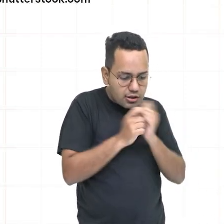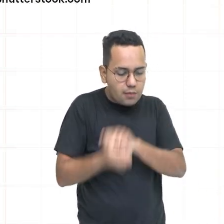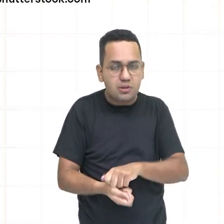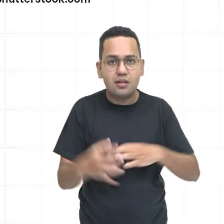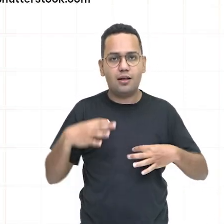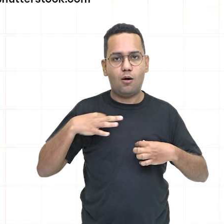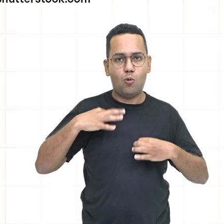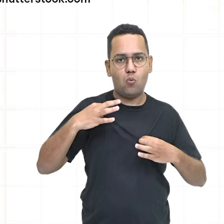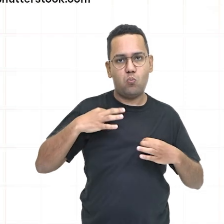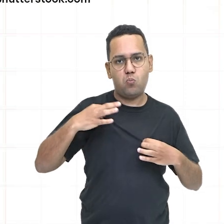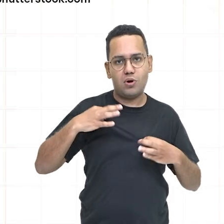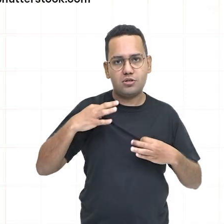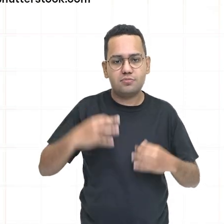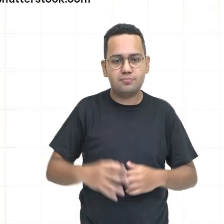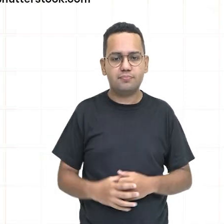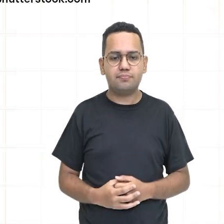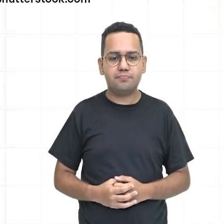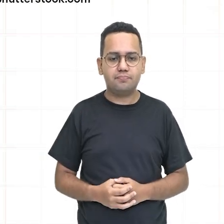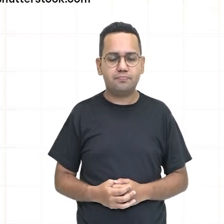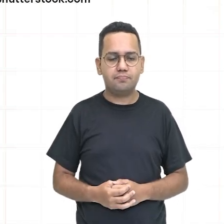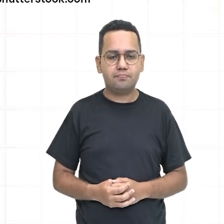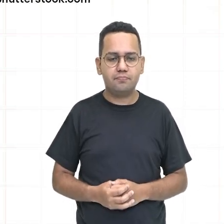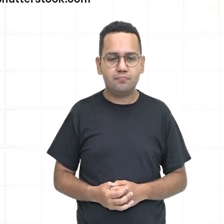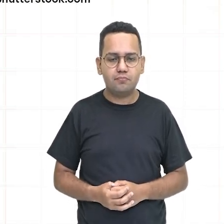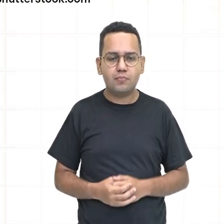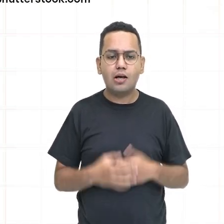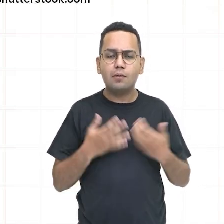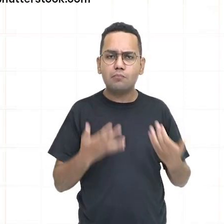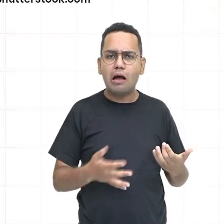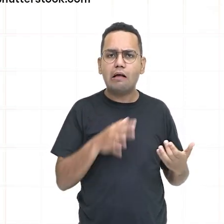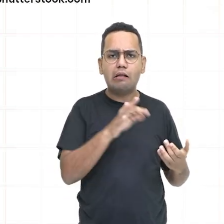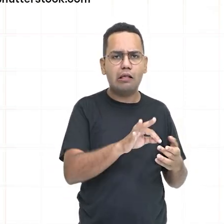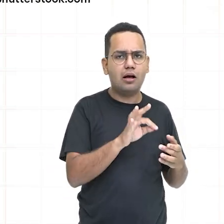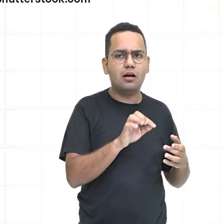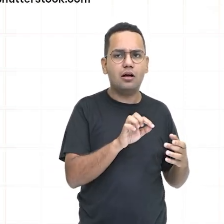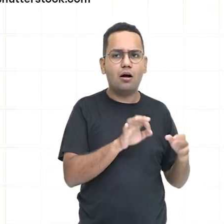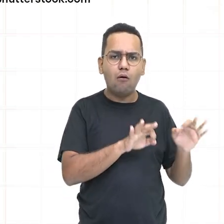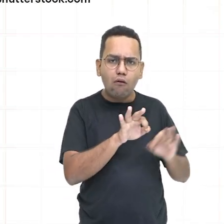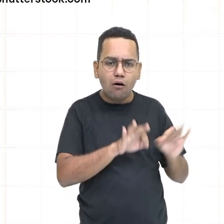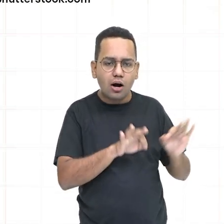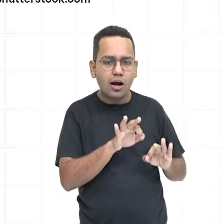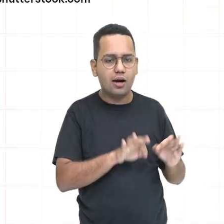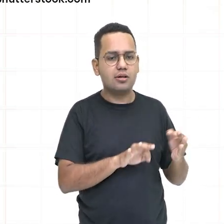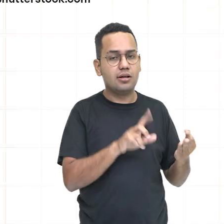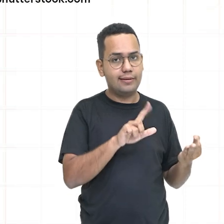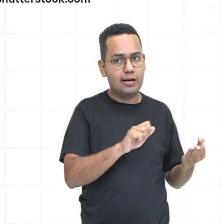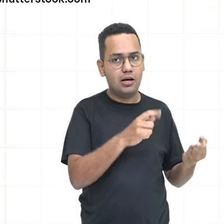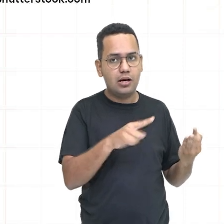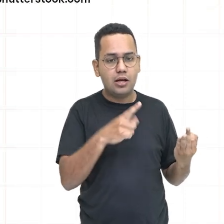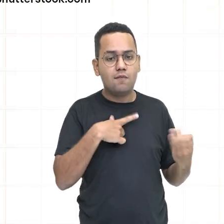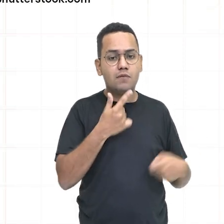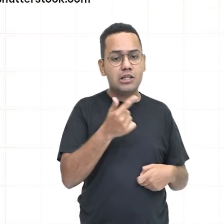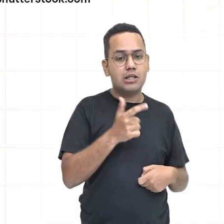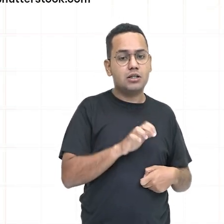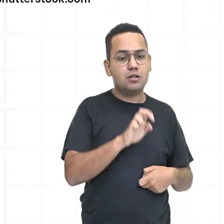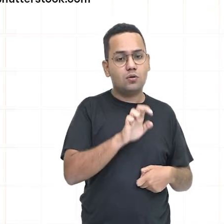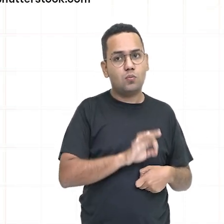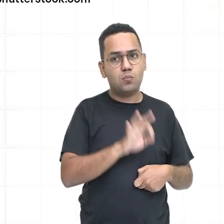a partir deles. Então, a produção de lã representa 25% do